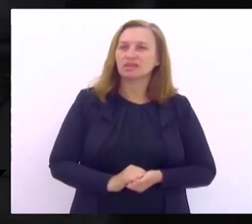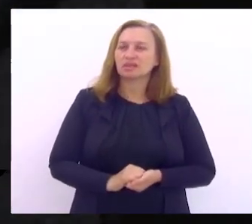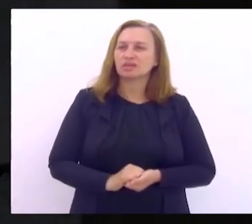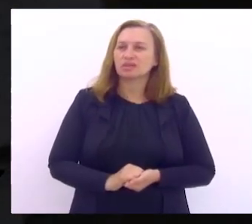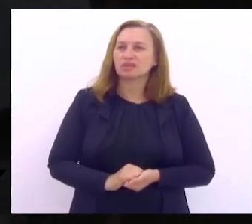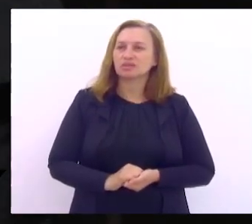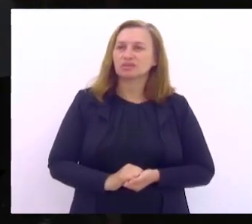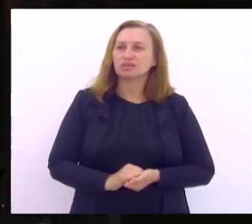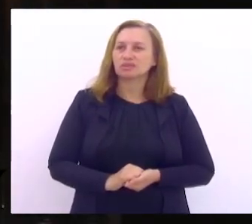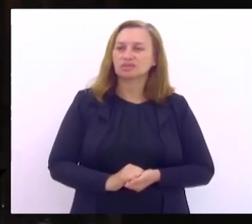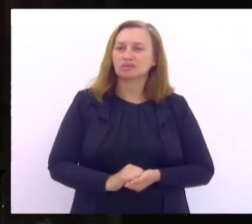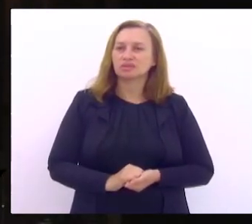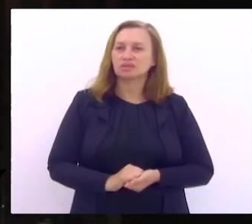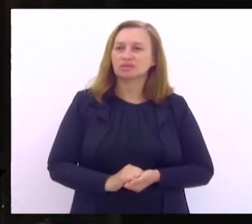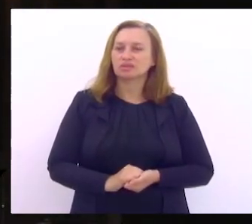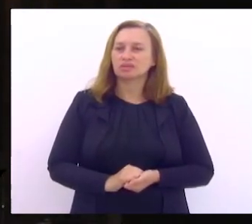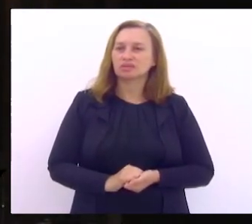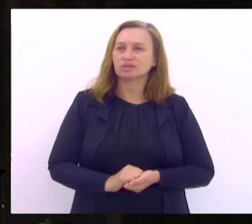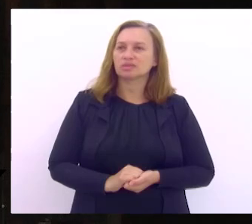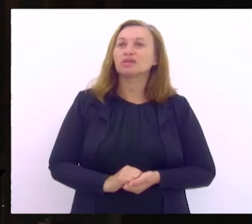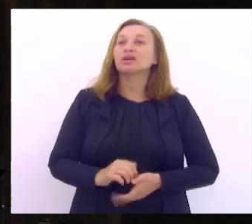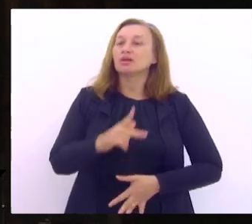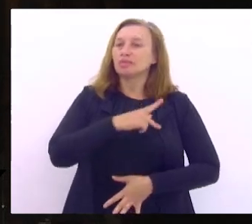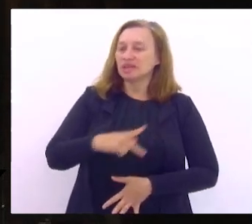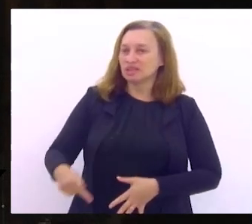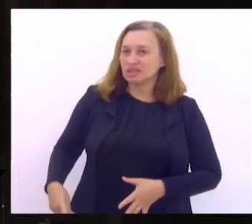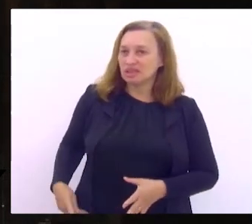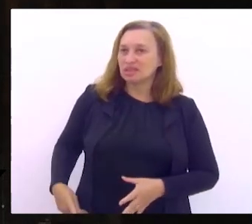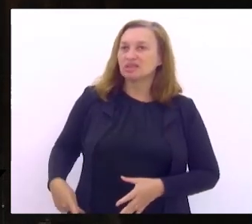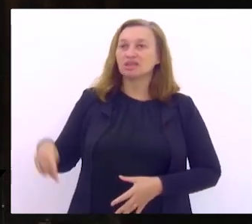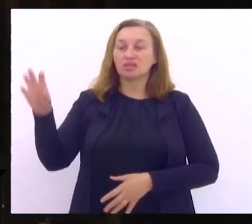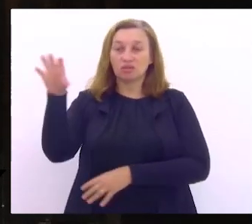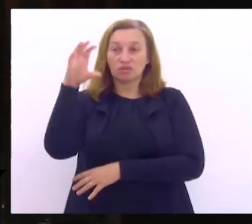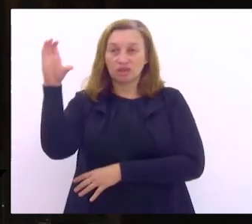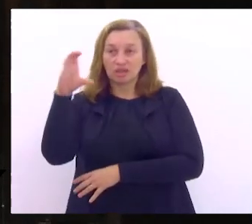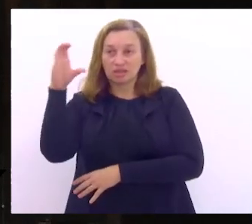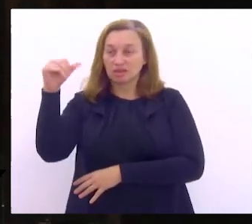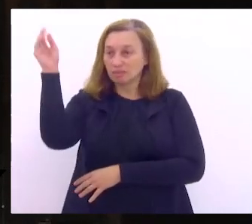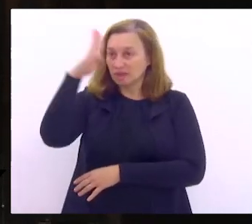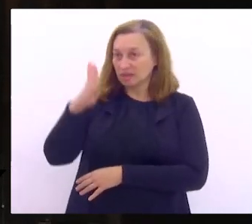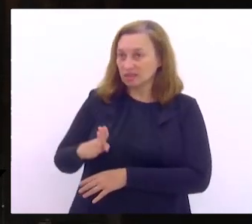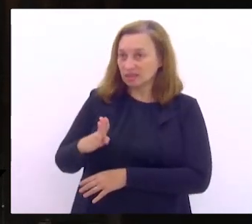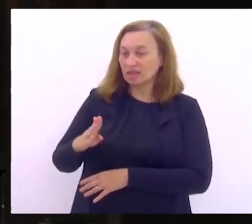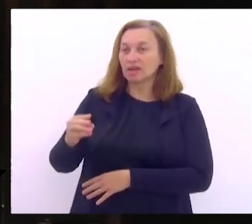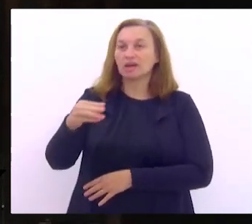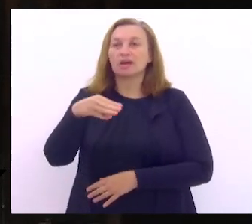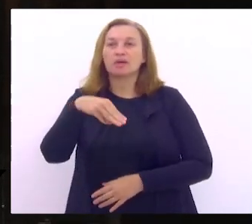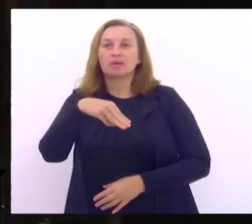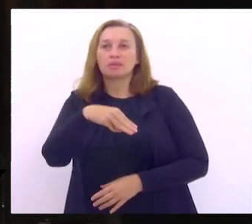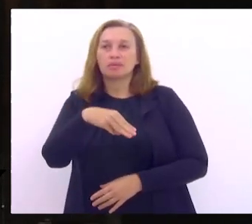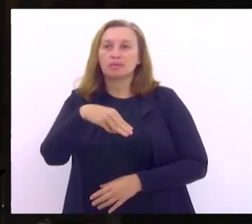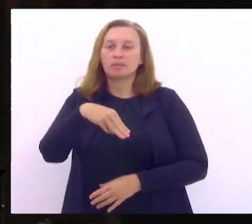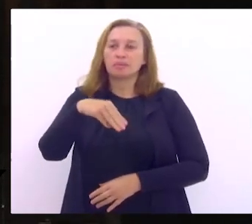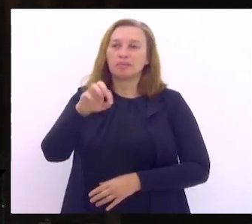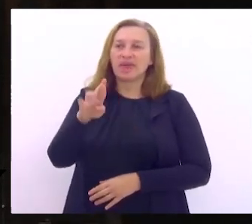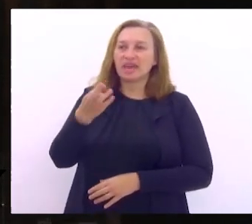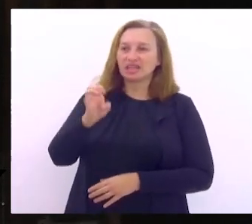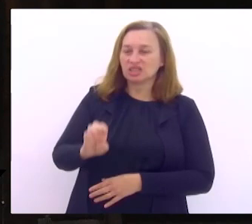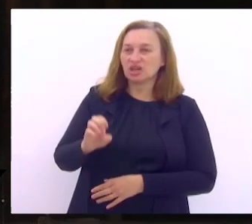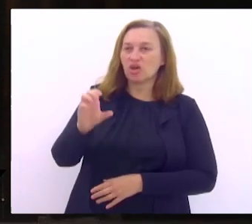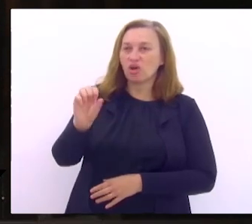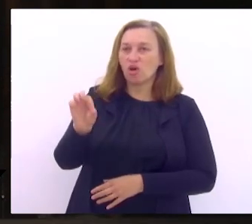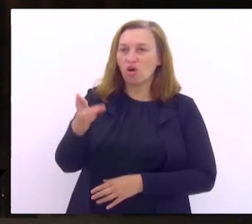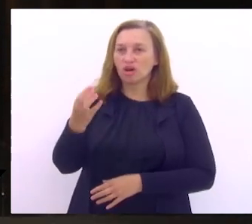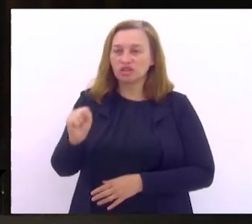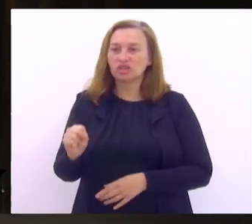ao ilustríssimo senhor presidente da Confederação Brasileira de Atletismo, ao ilustríssimo mestre Nelson Rocha dos Santos, aos senhores